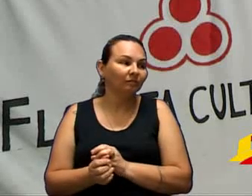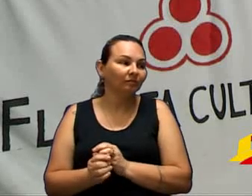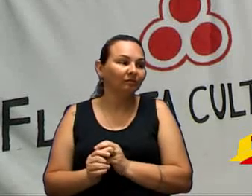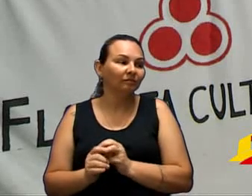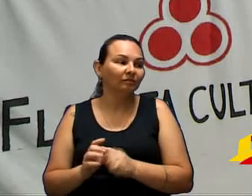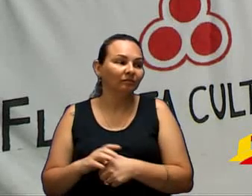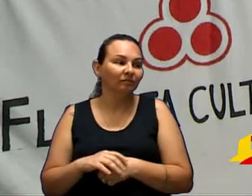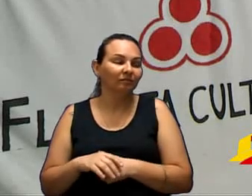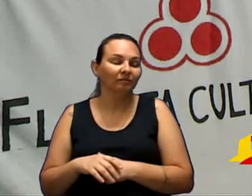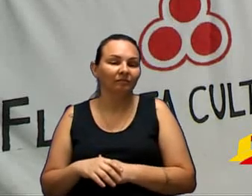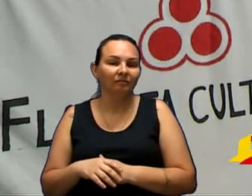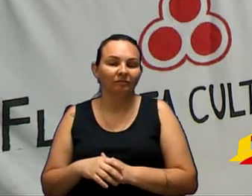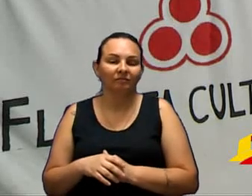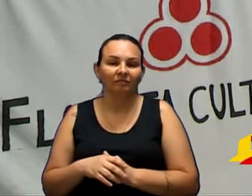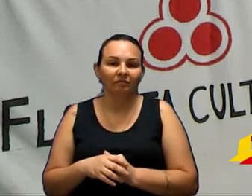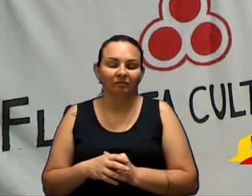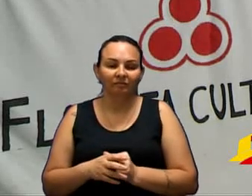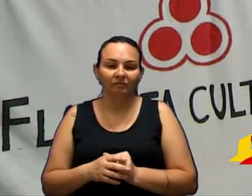então né